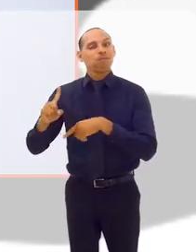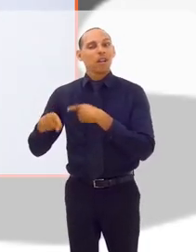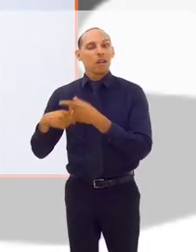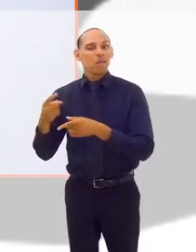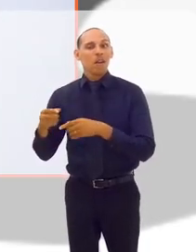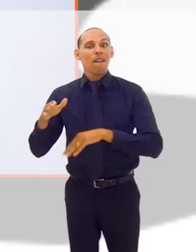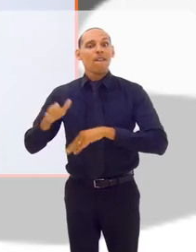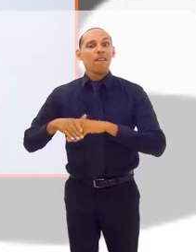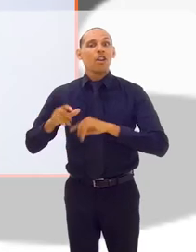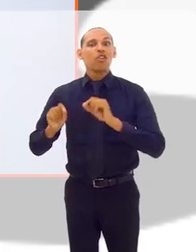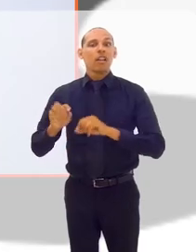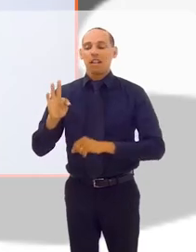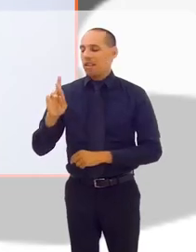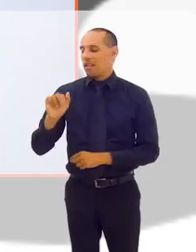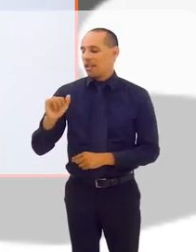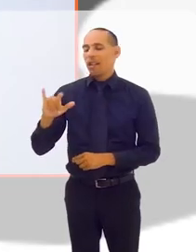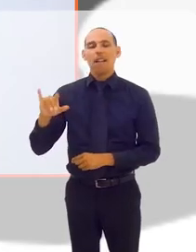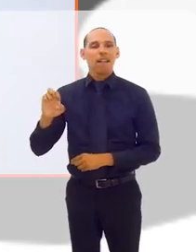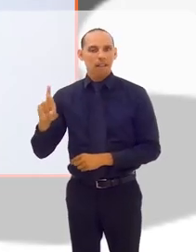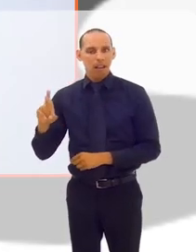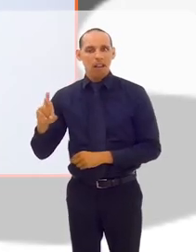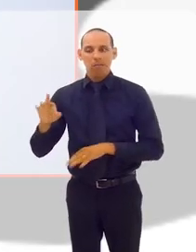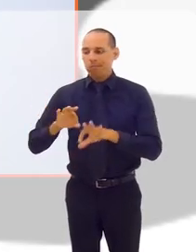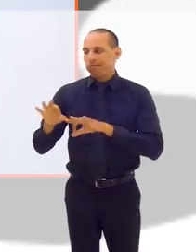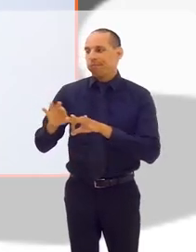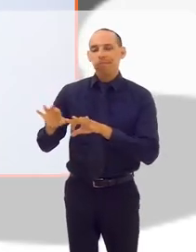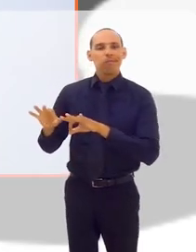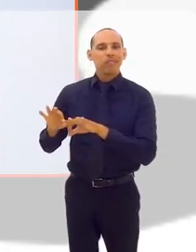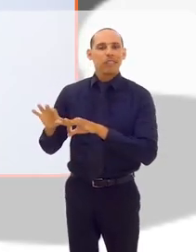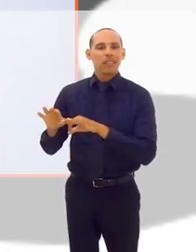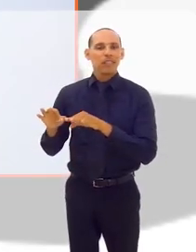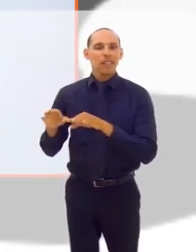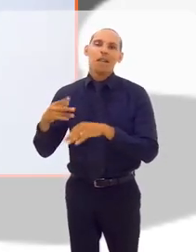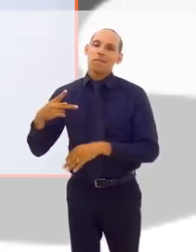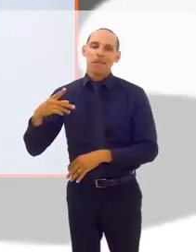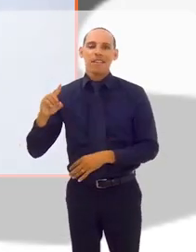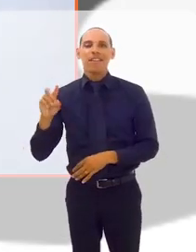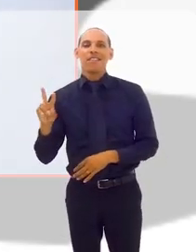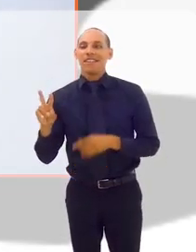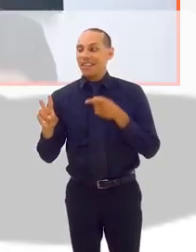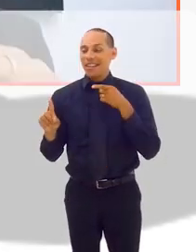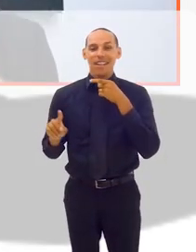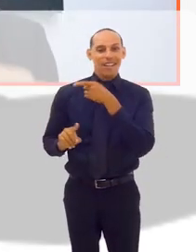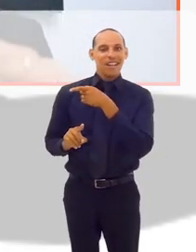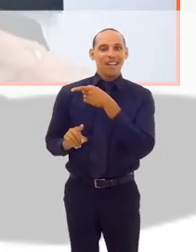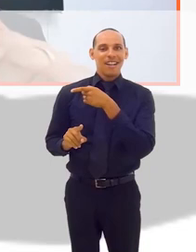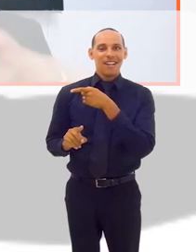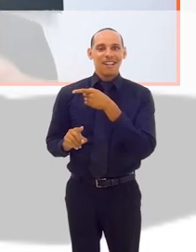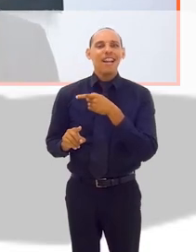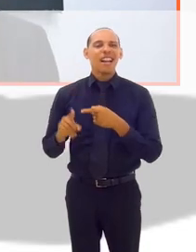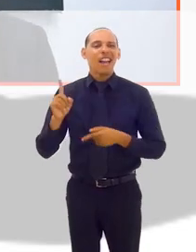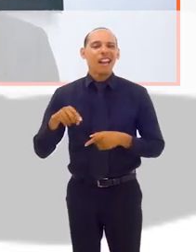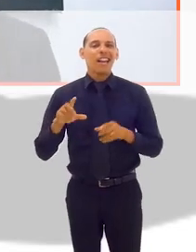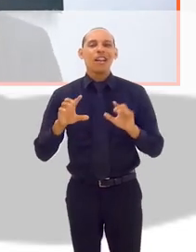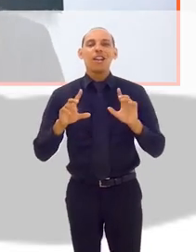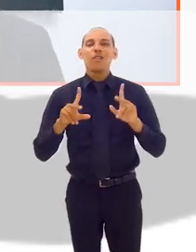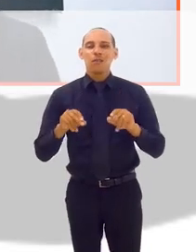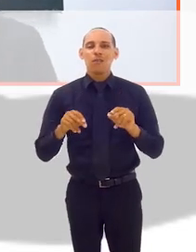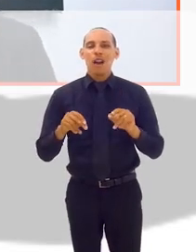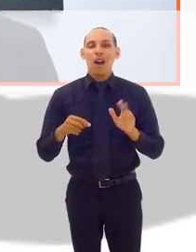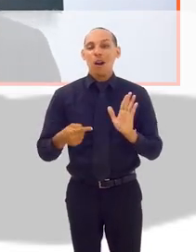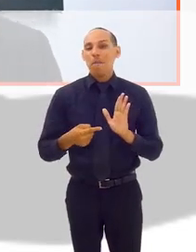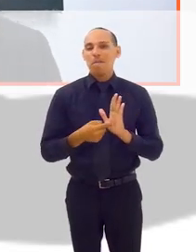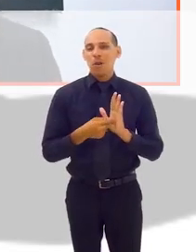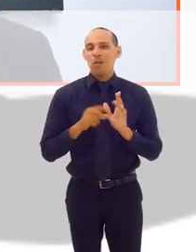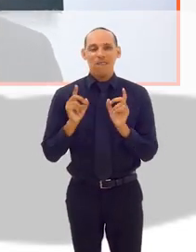depois montou um trailer. Esse trailer, ou PDV, foi colocado PDV na prática. É ponto de venda,